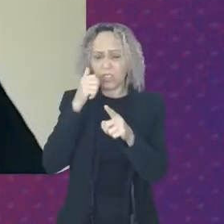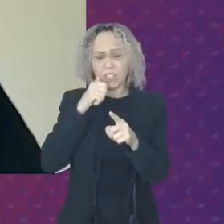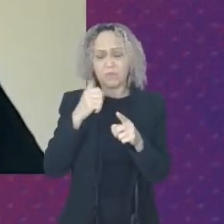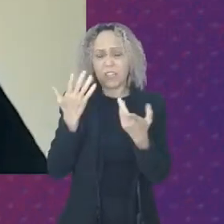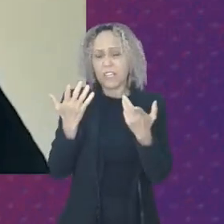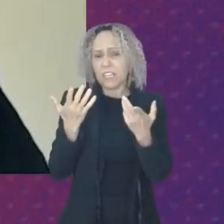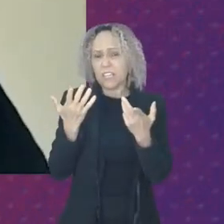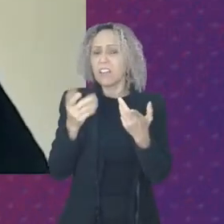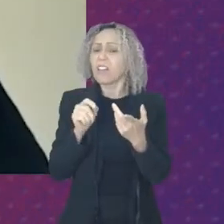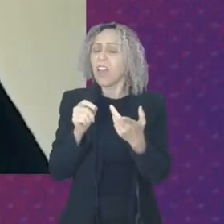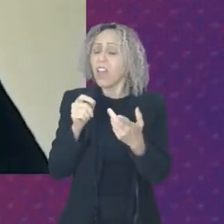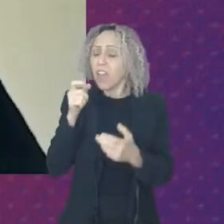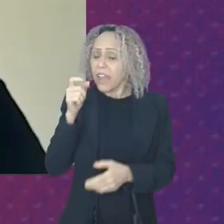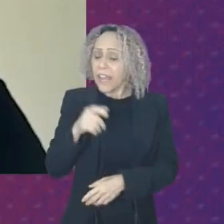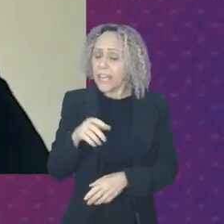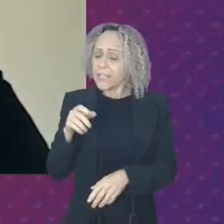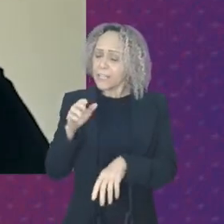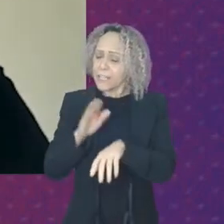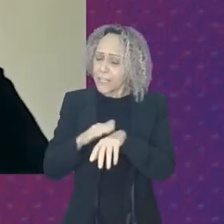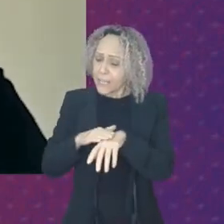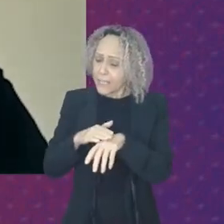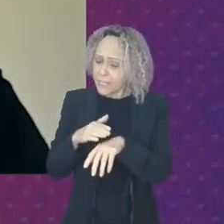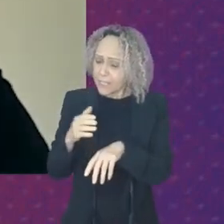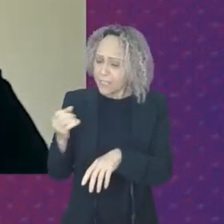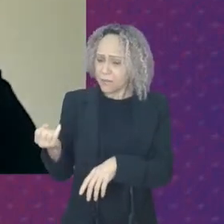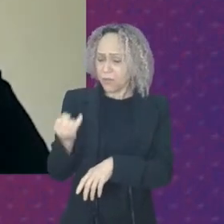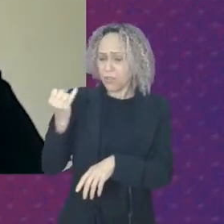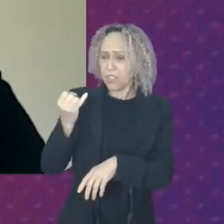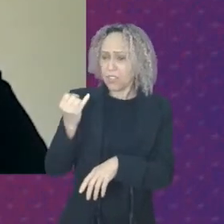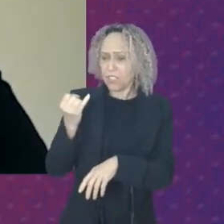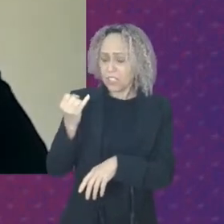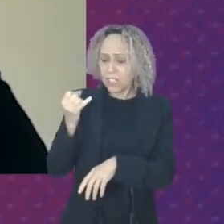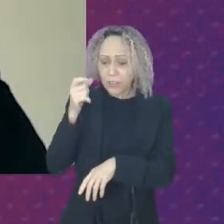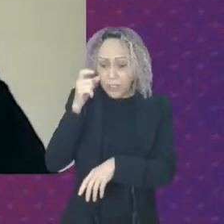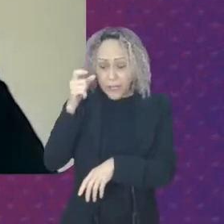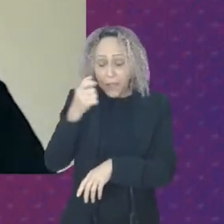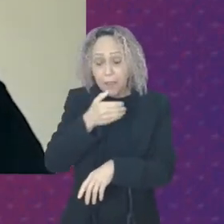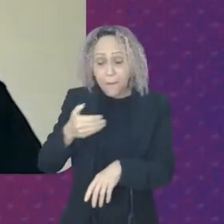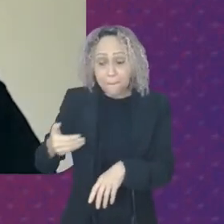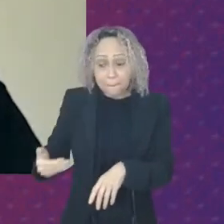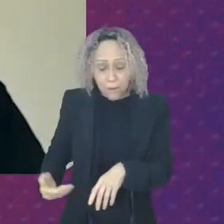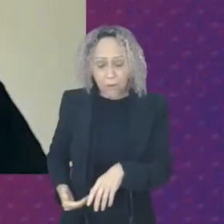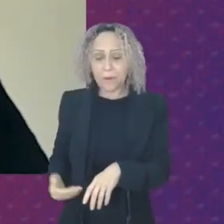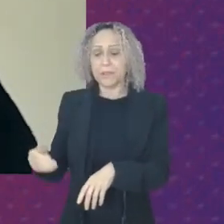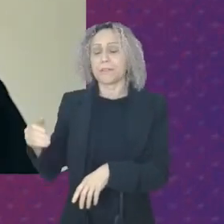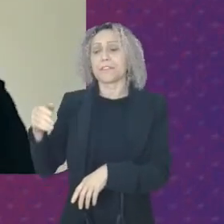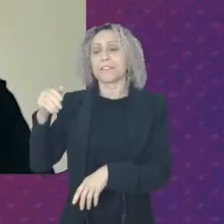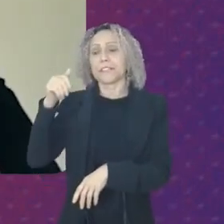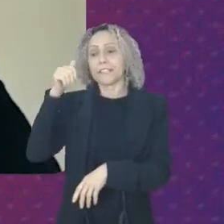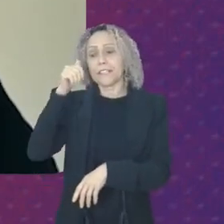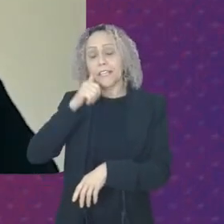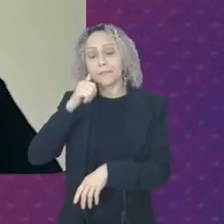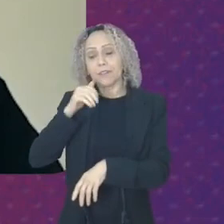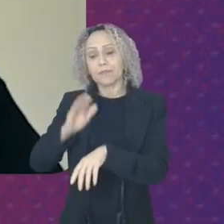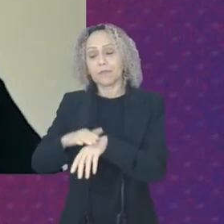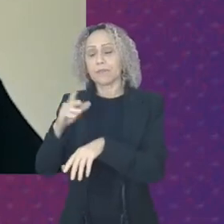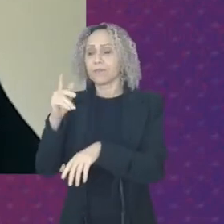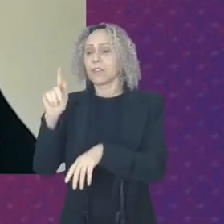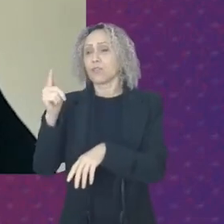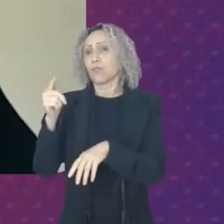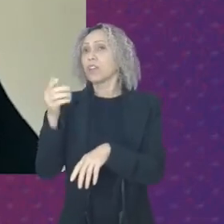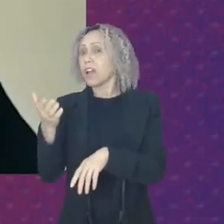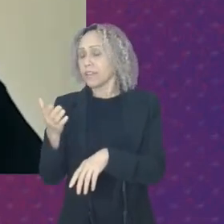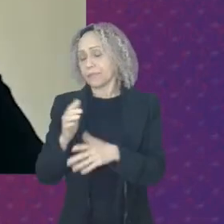Goiás. Ele vem de interesse direto ao meu público dessas jovens mulheres que são as mais assassinadas. Então, eu sei qual parte